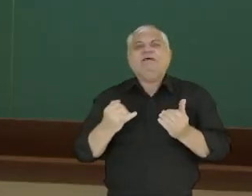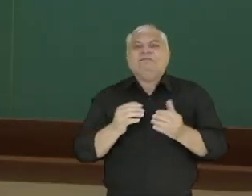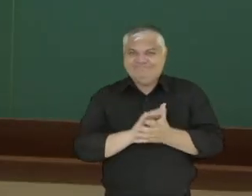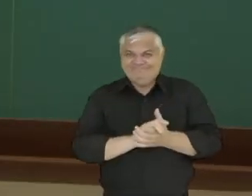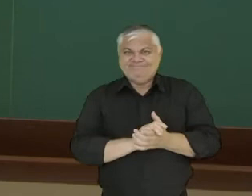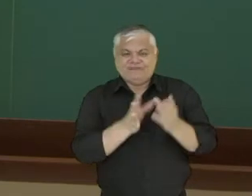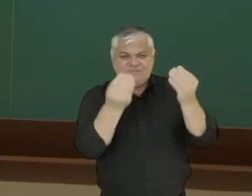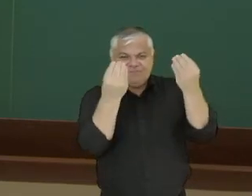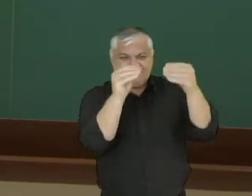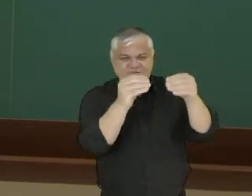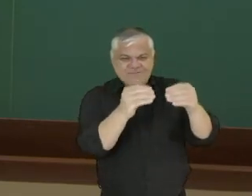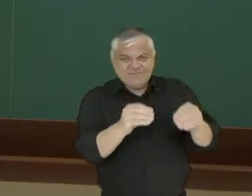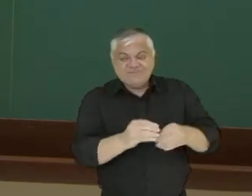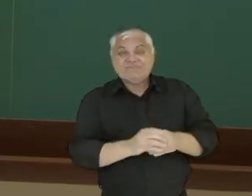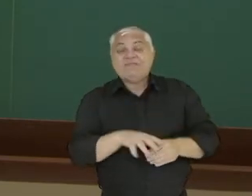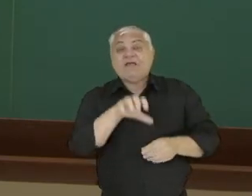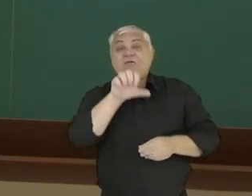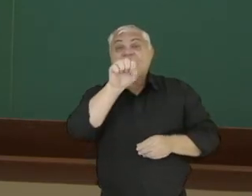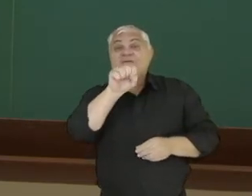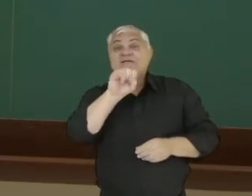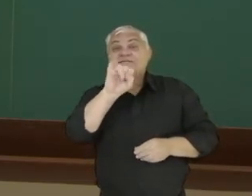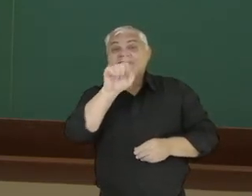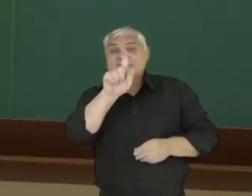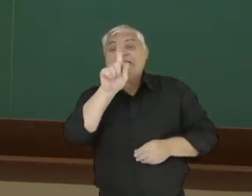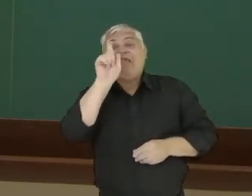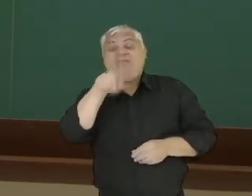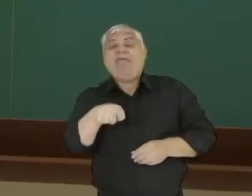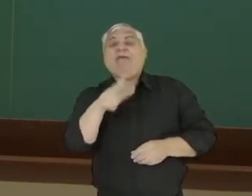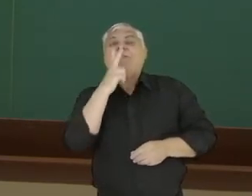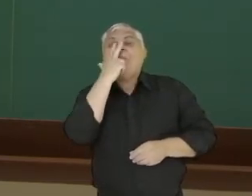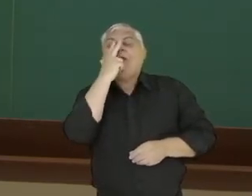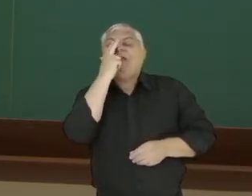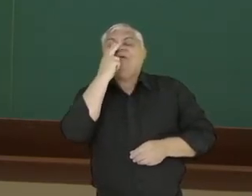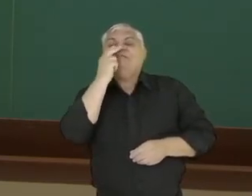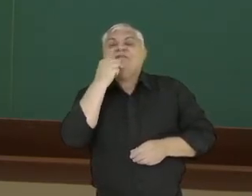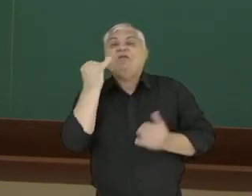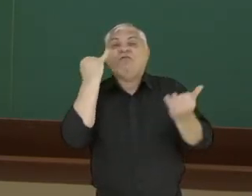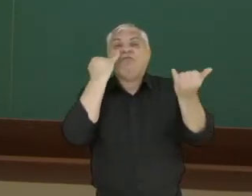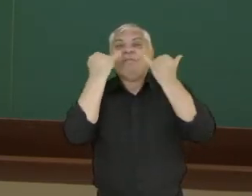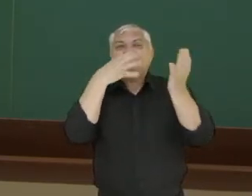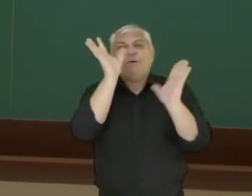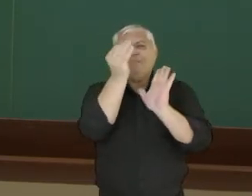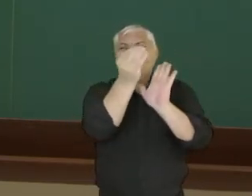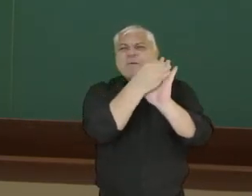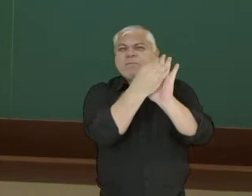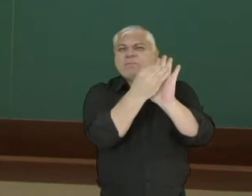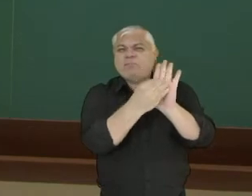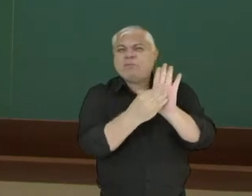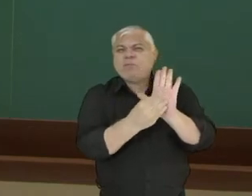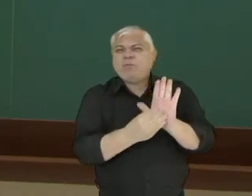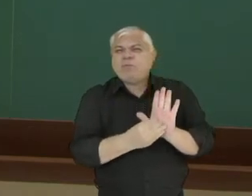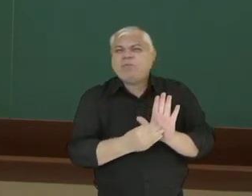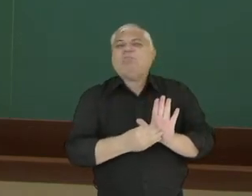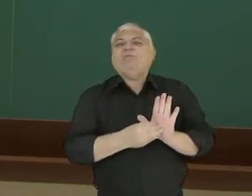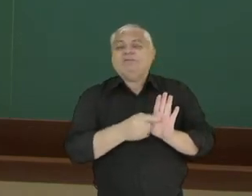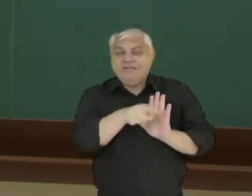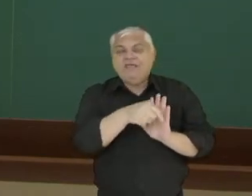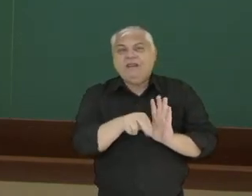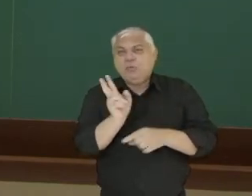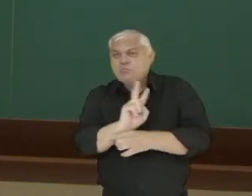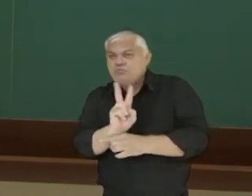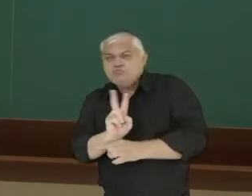gente vai ter o SIG como sendo esse grande banco de dados que tem por objetivo gerenciar todas